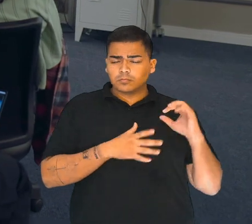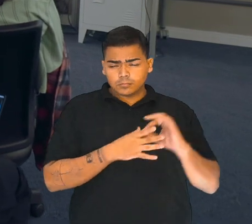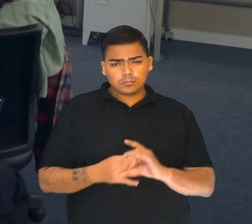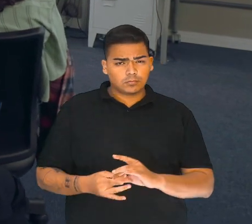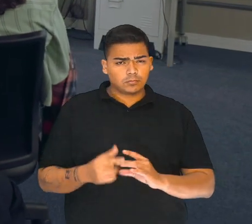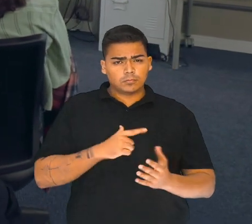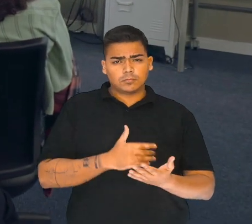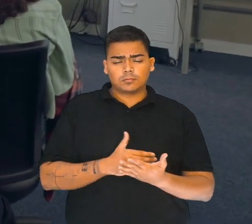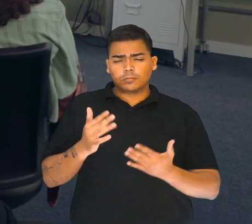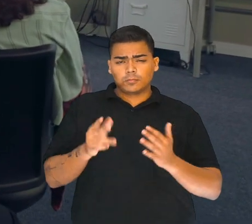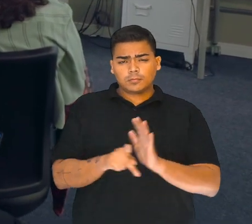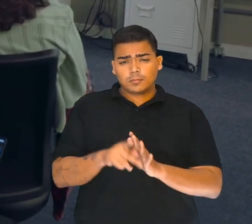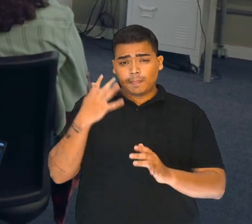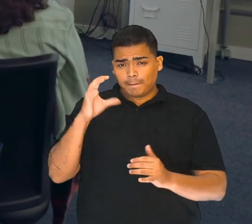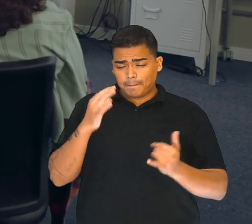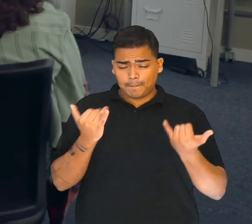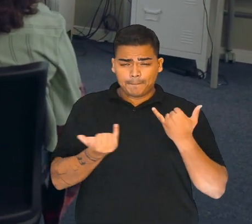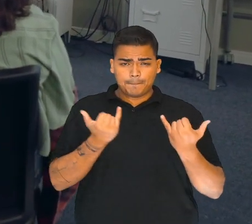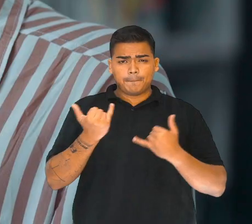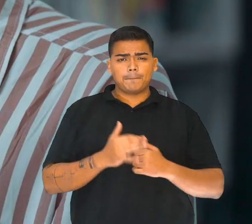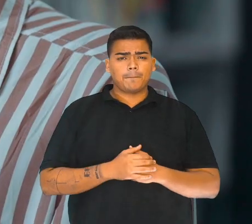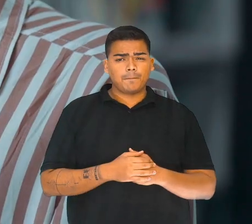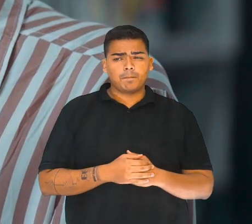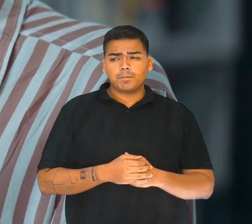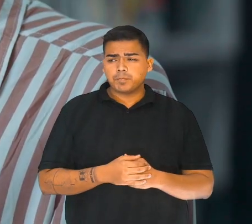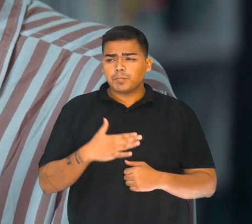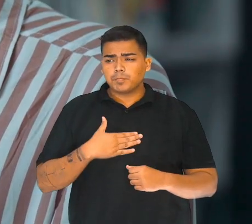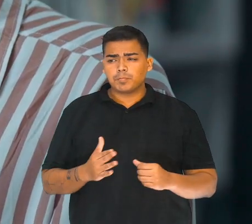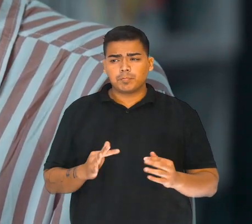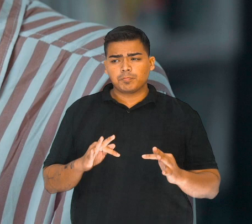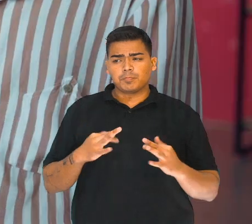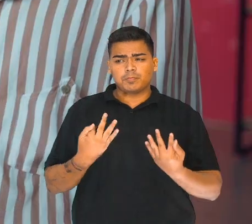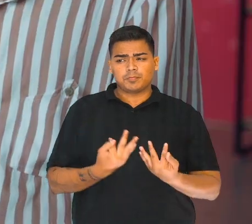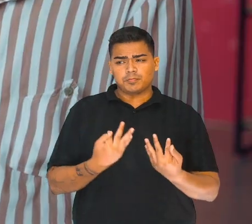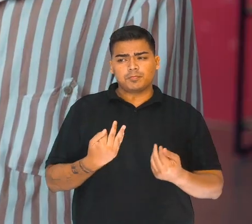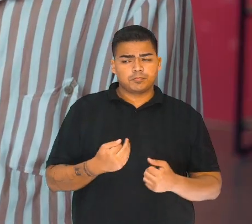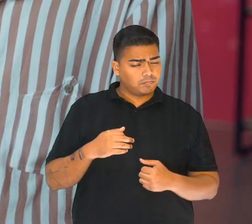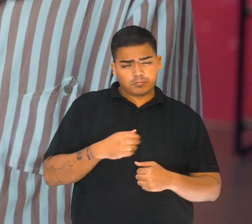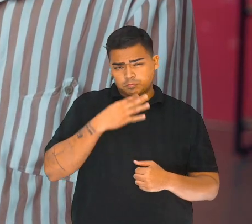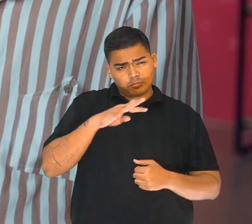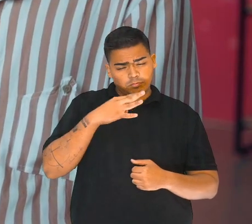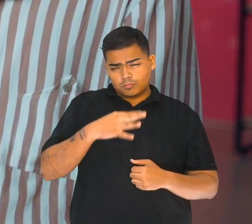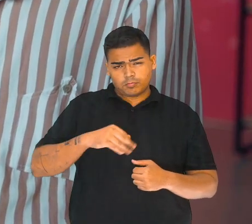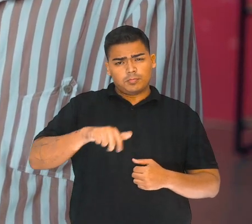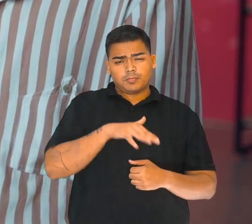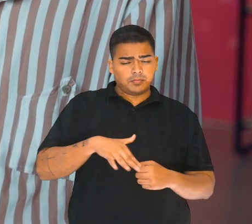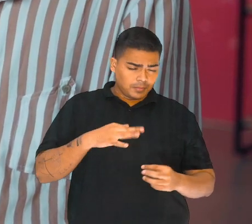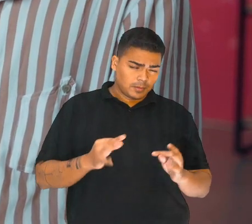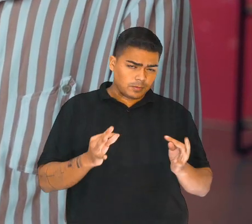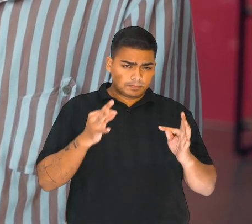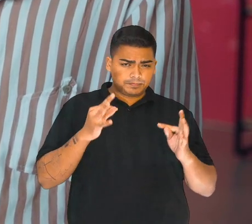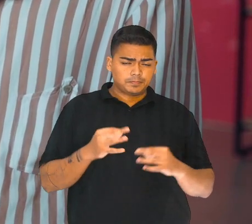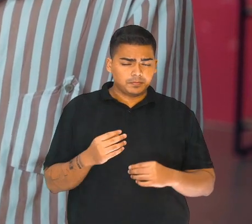estava surgindo ali, que é a era do conhecimento. A minha família não tem nem um pouco de conexão com o universo da tecnologia,